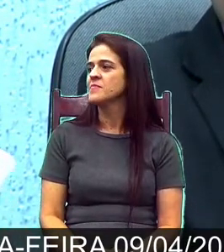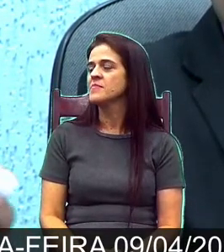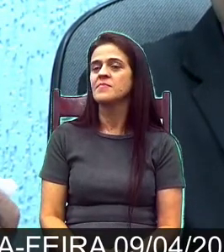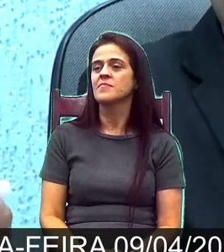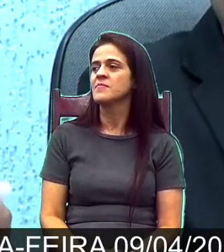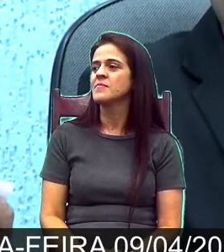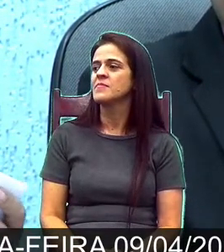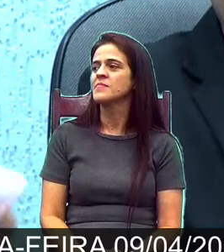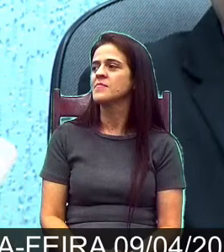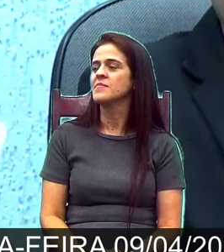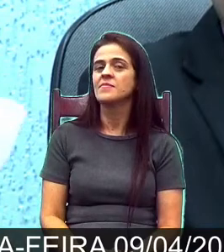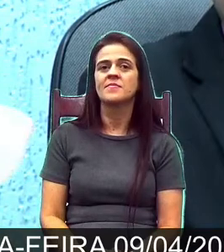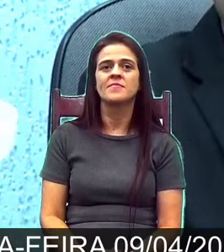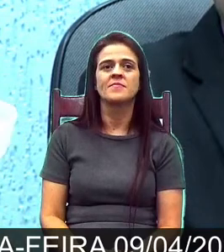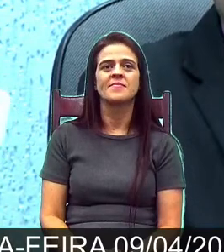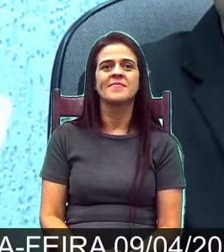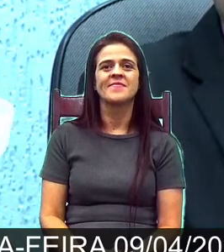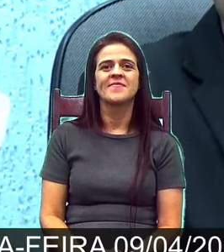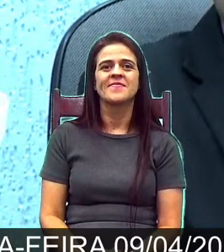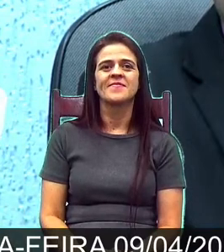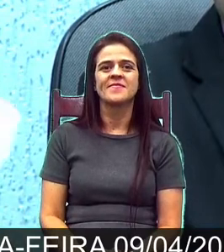Lourenço Lorival está na alta aí.